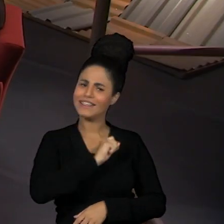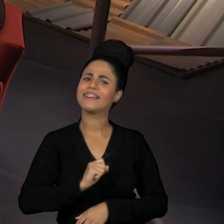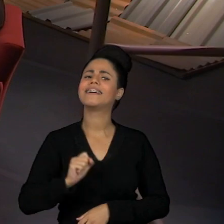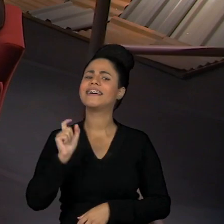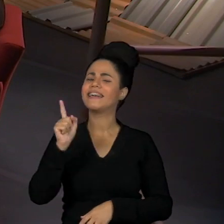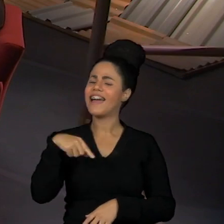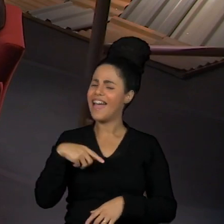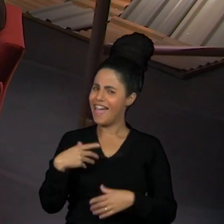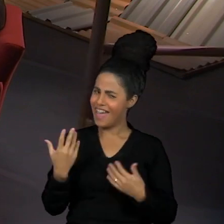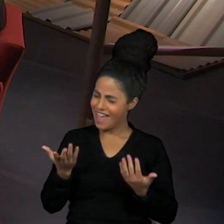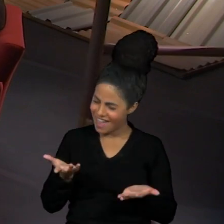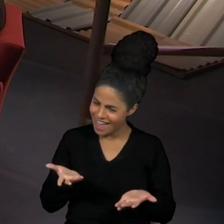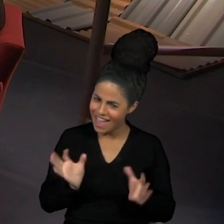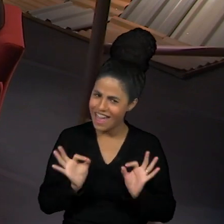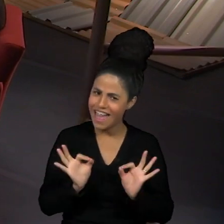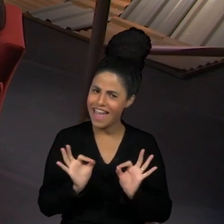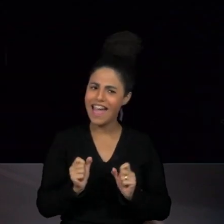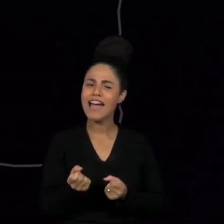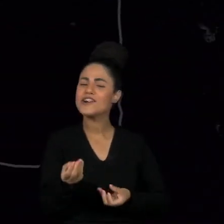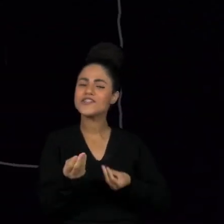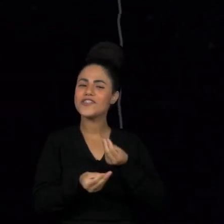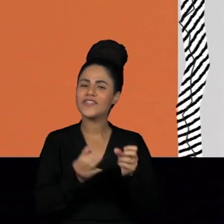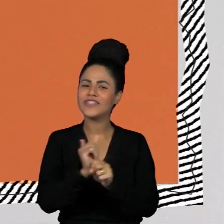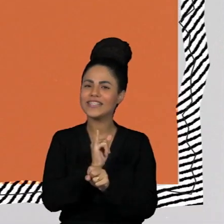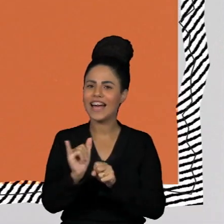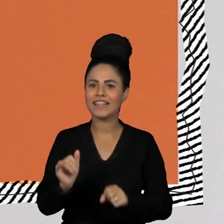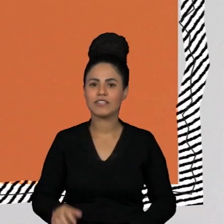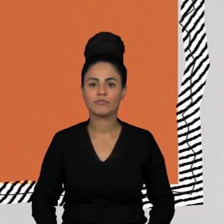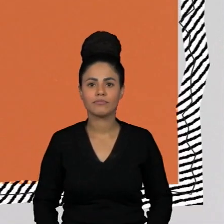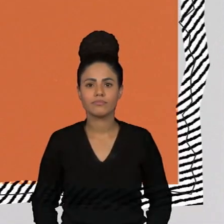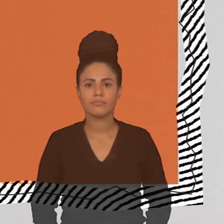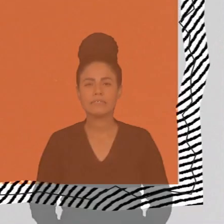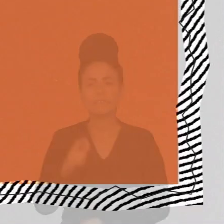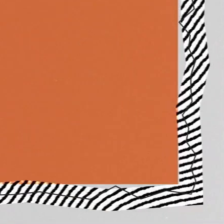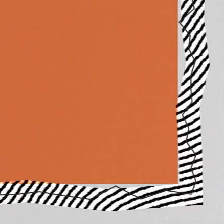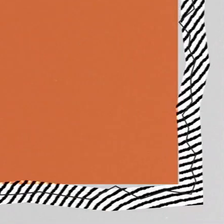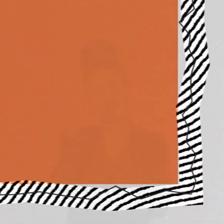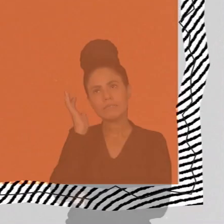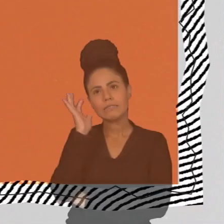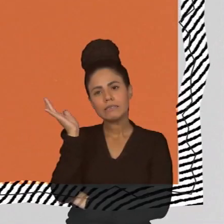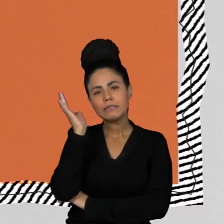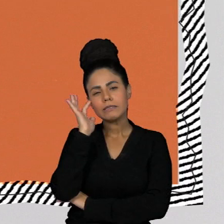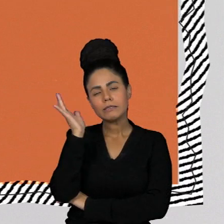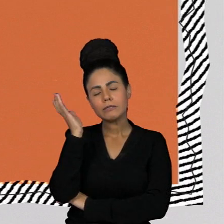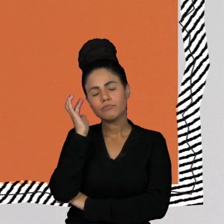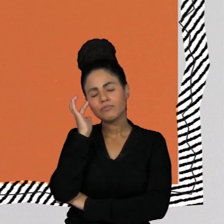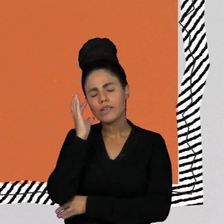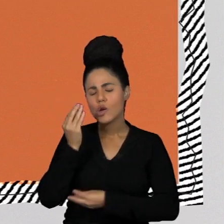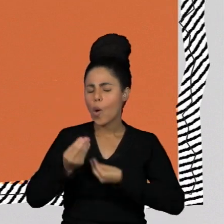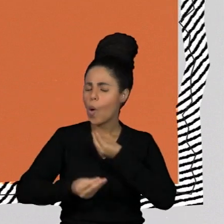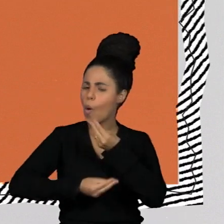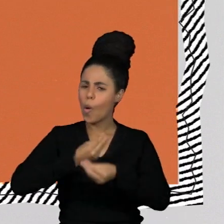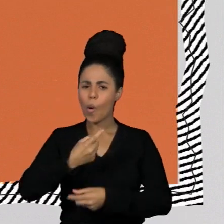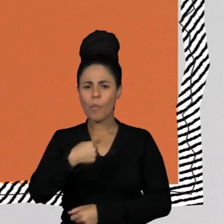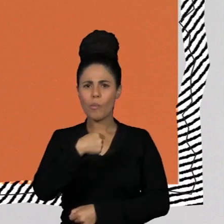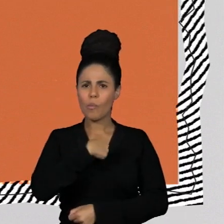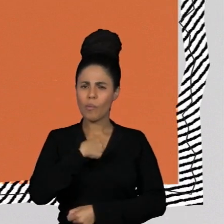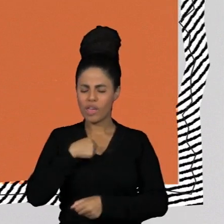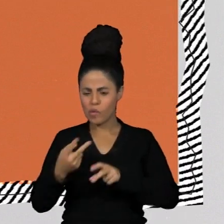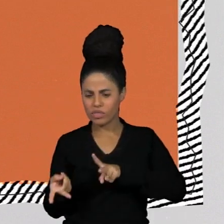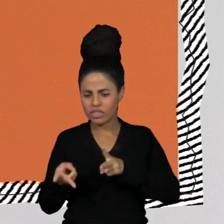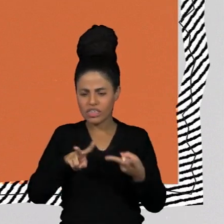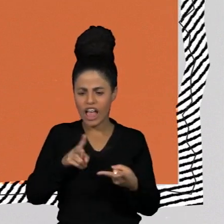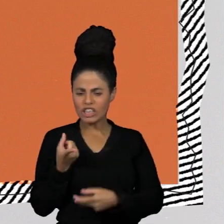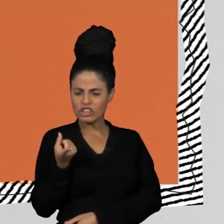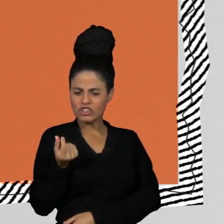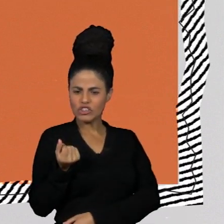vai e vem aí. esse jogo, né? Exato. Tava aqui pensando, como é que eu faço para transferir o dinheiro